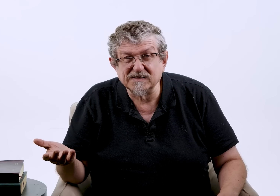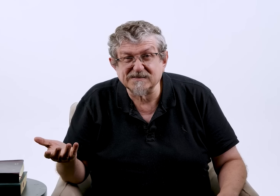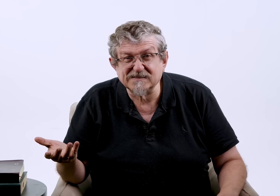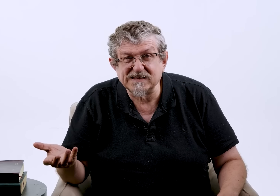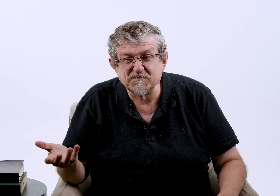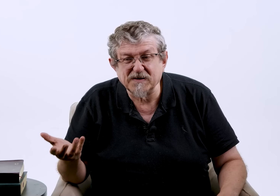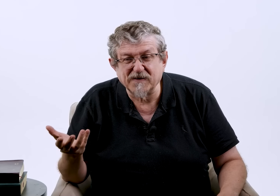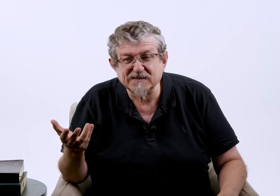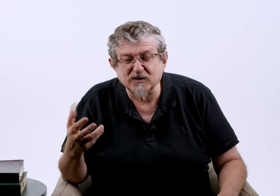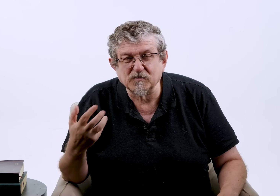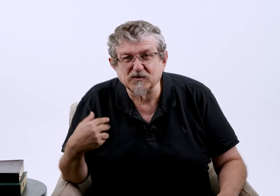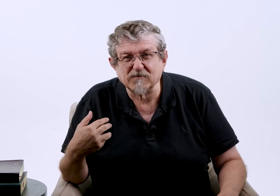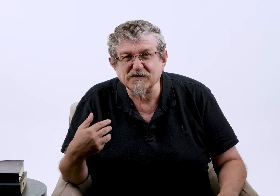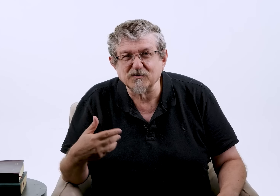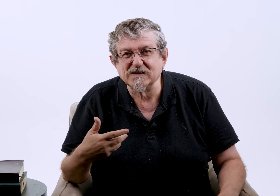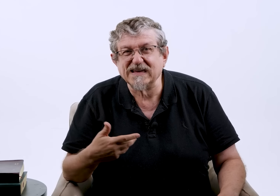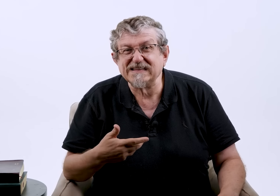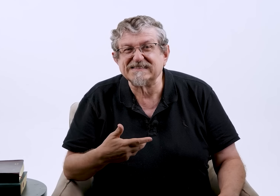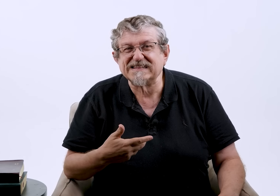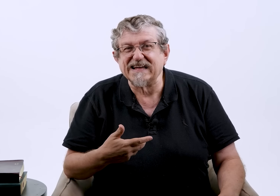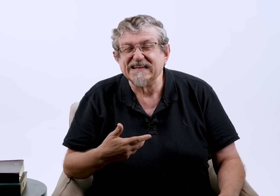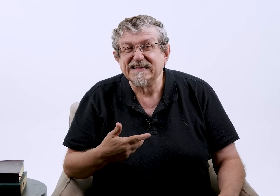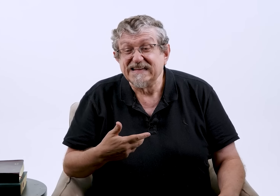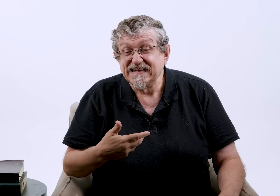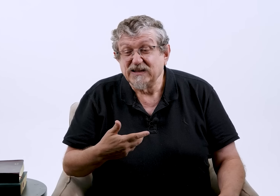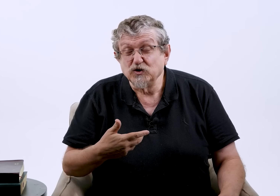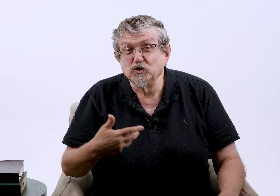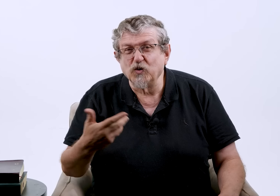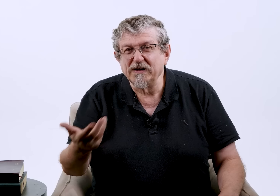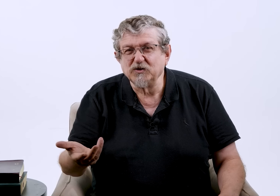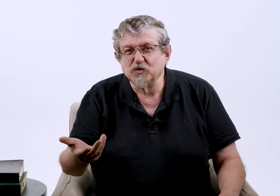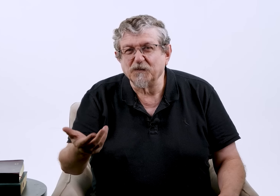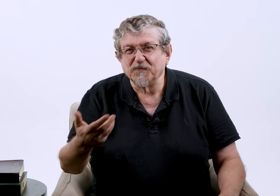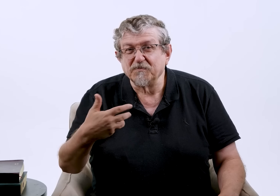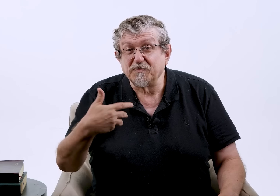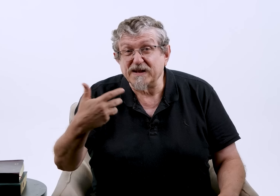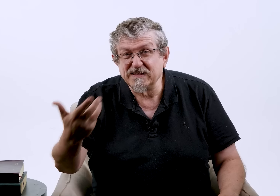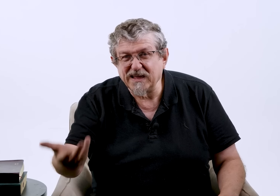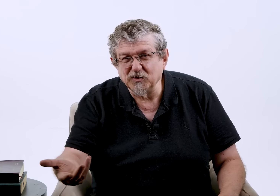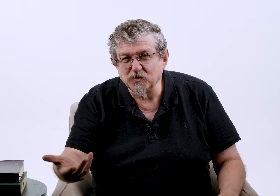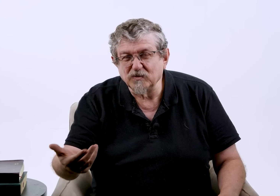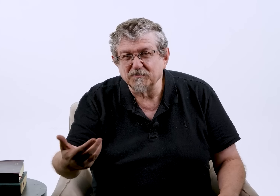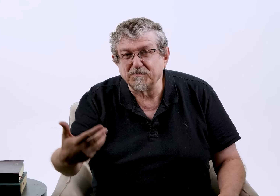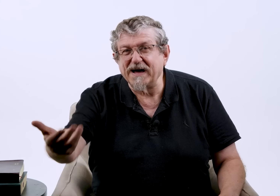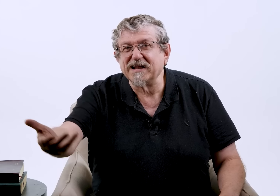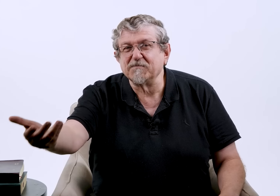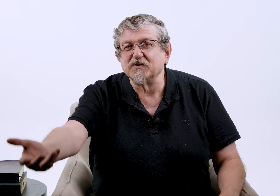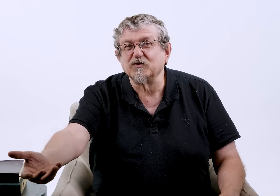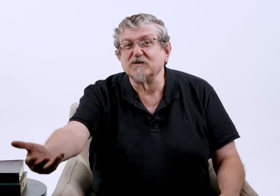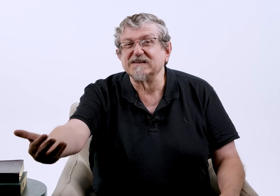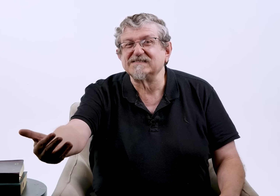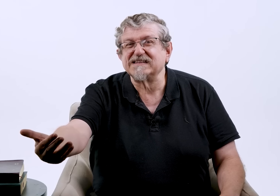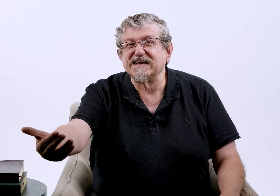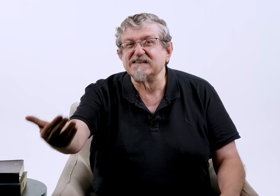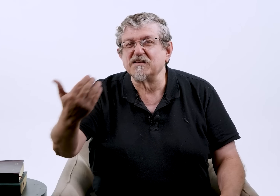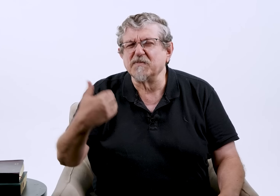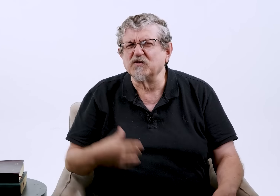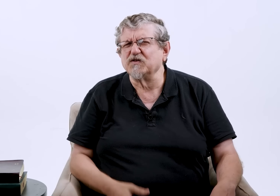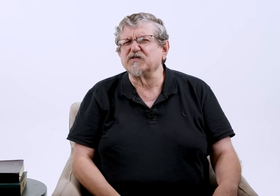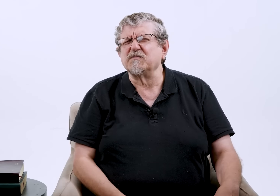você sempre vai estar numa situação de quem está doando, perdendo para a pessoa que